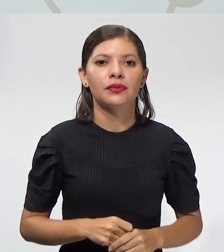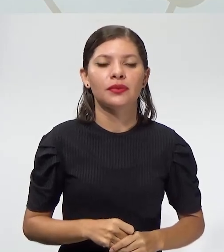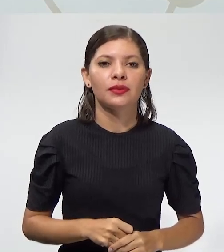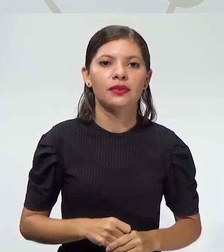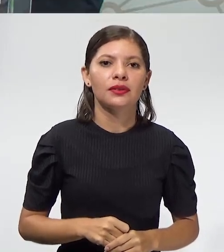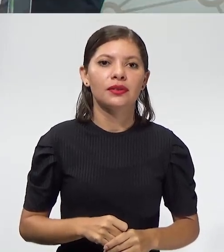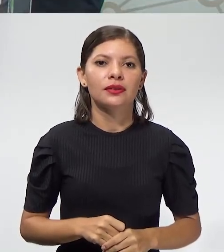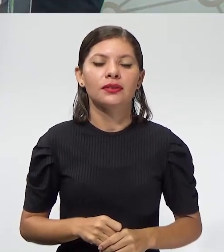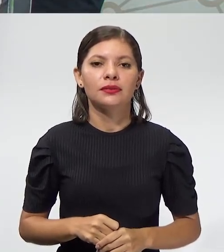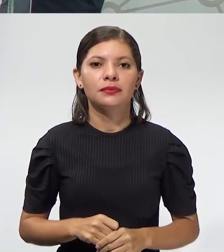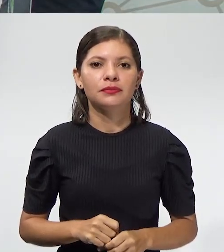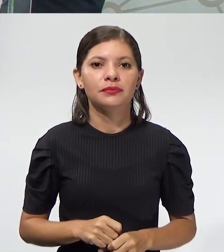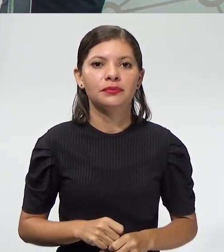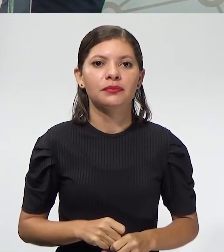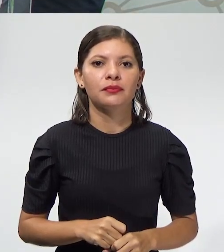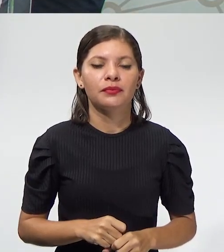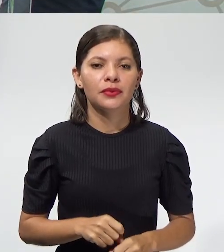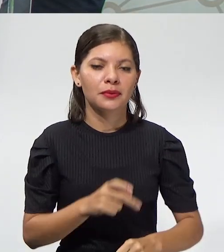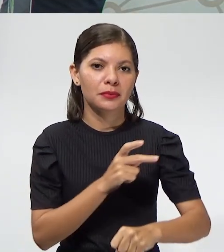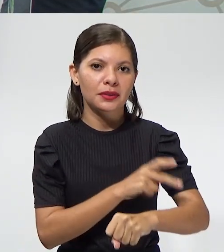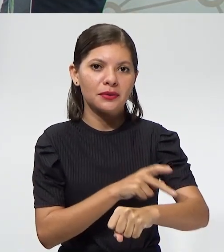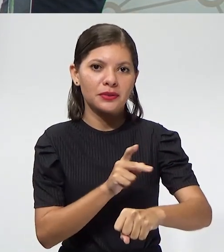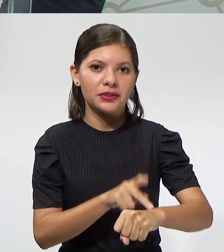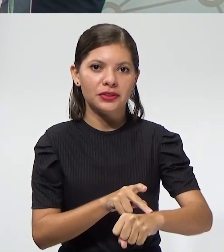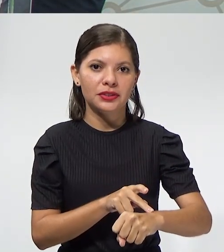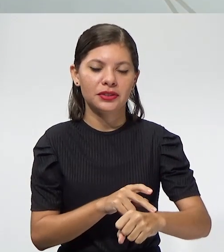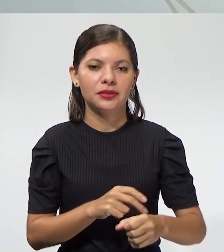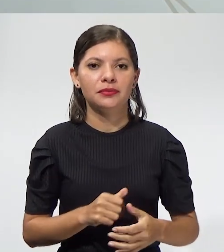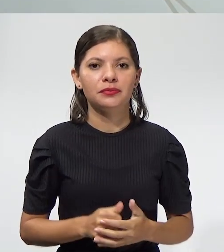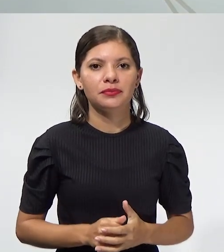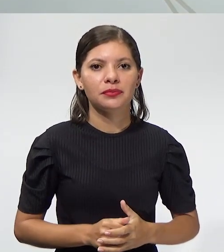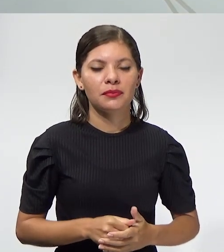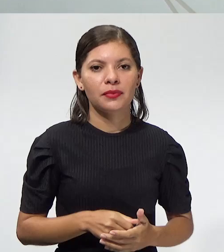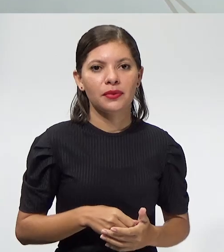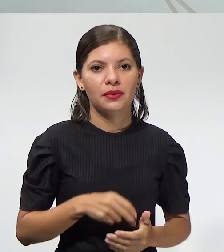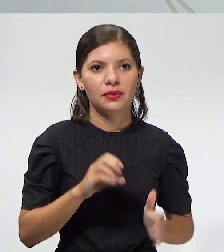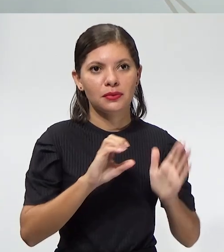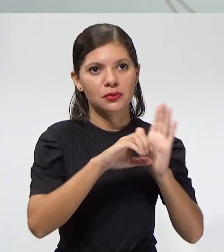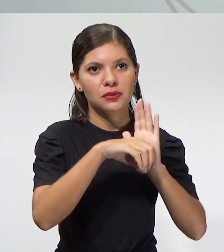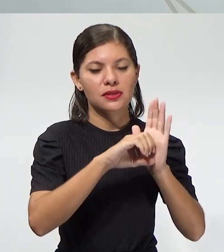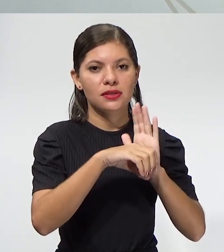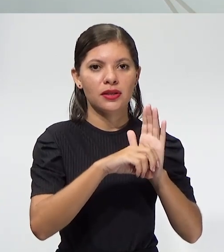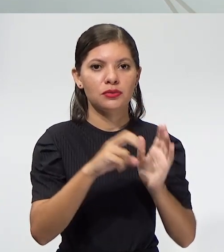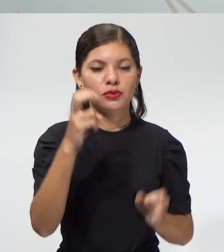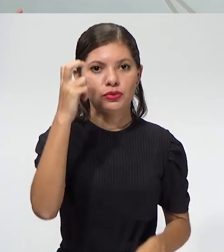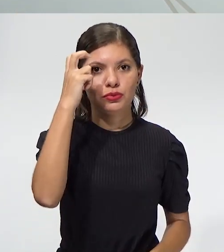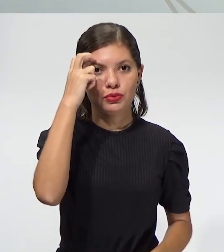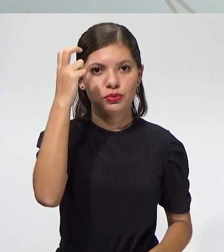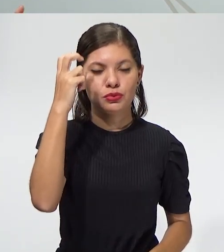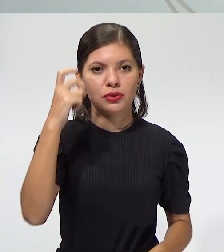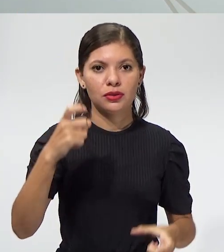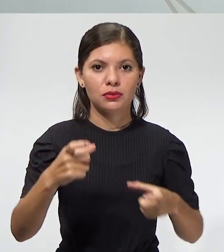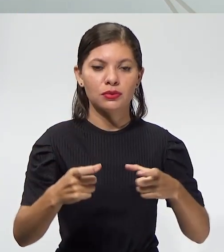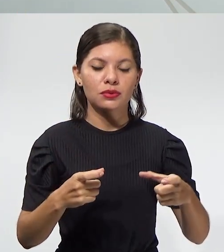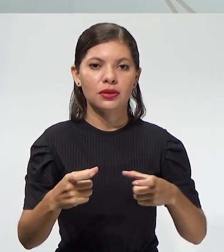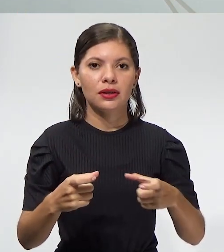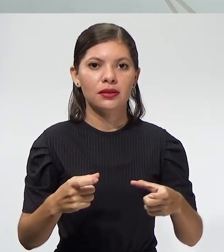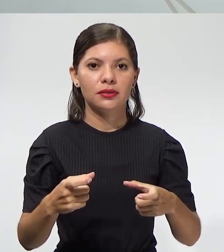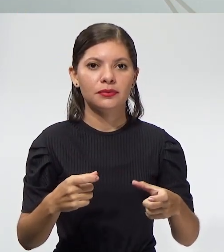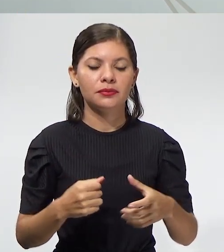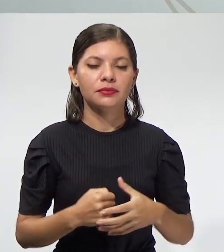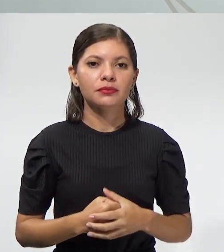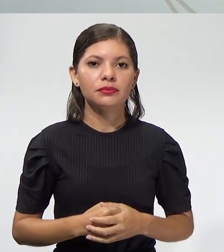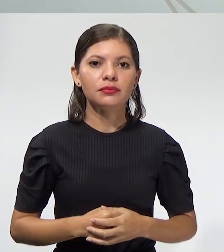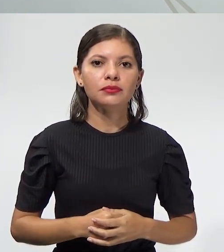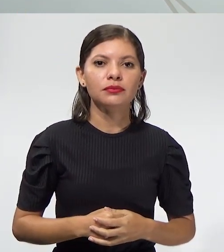pedagogia. Exatamente, professor. E é por isso que a professora Ivani Fazenda traz o conceito de cultura do lugar. Aquela questão que eu comentei anteriormente